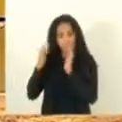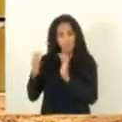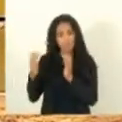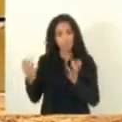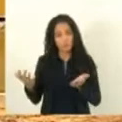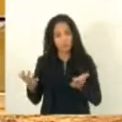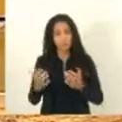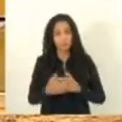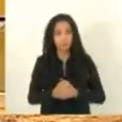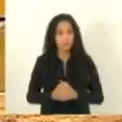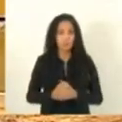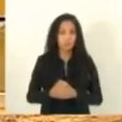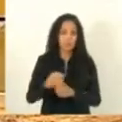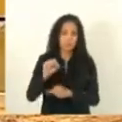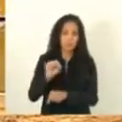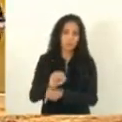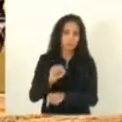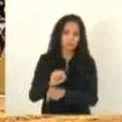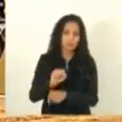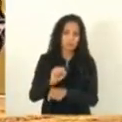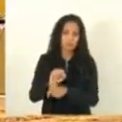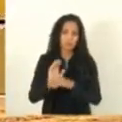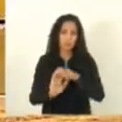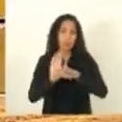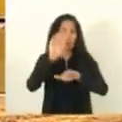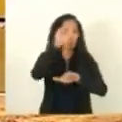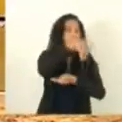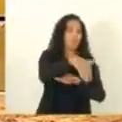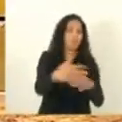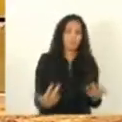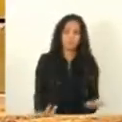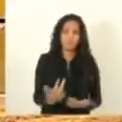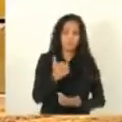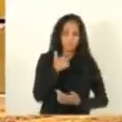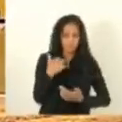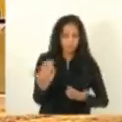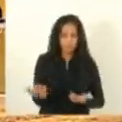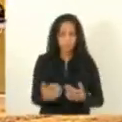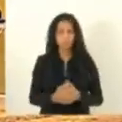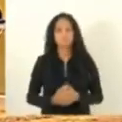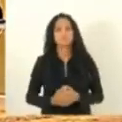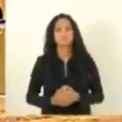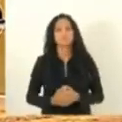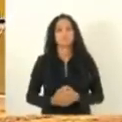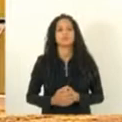Aguardasse a sua vez para falar e não passasse na frente dos outros, né, doutor Rafael?